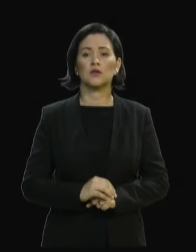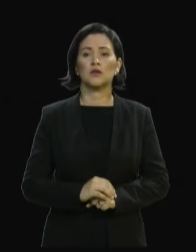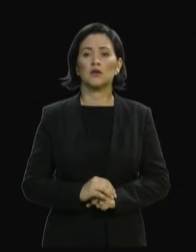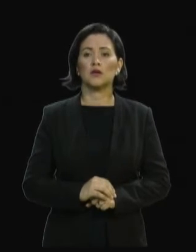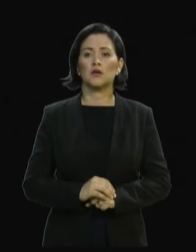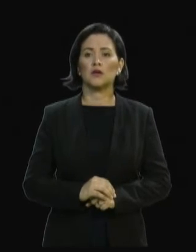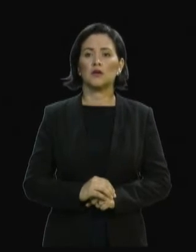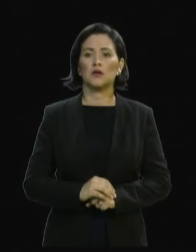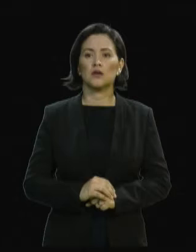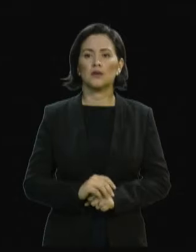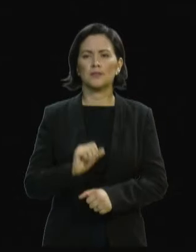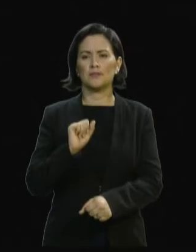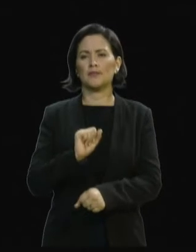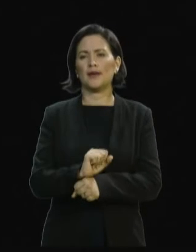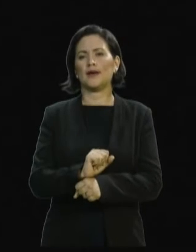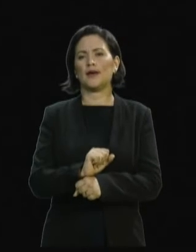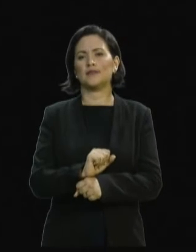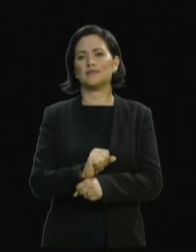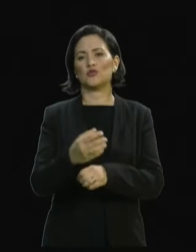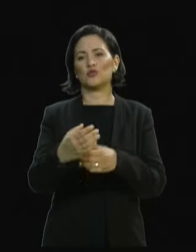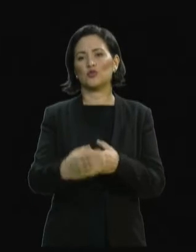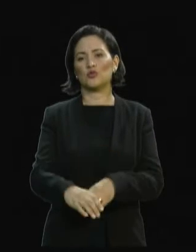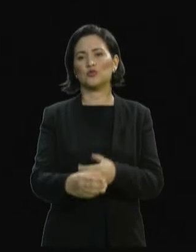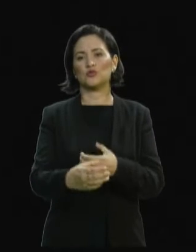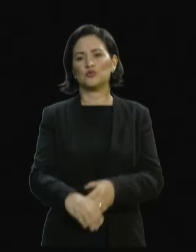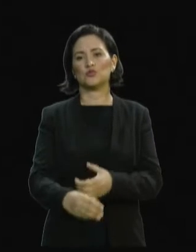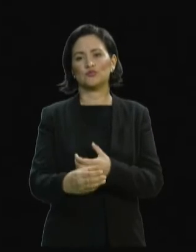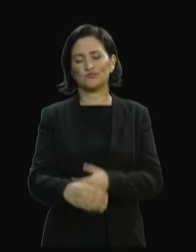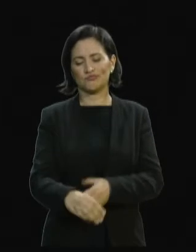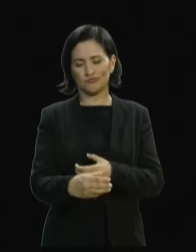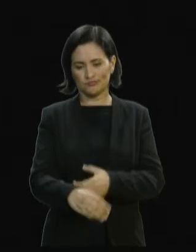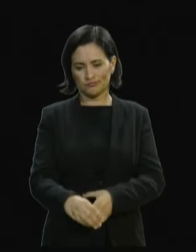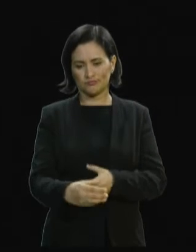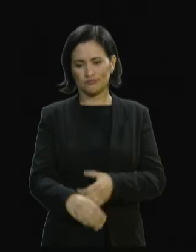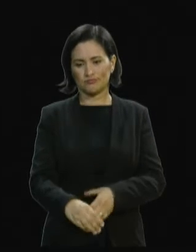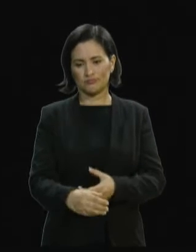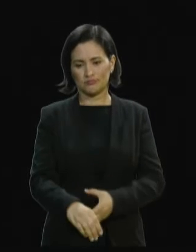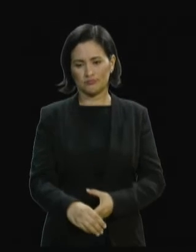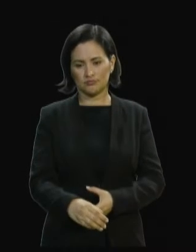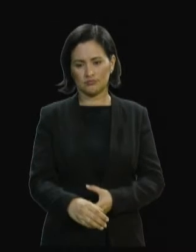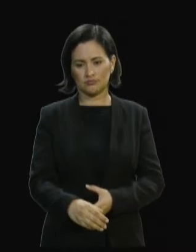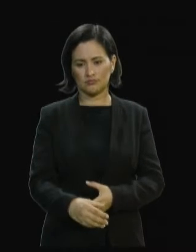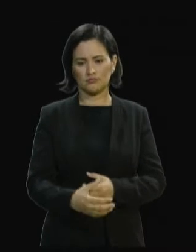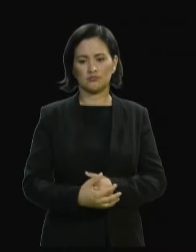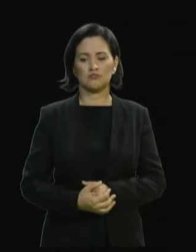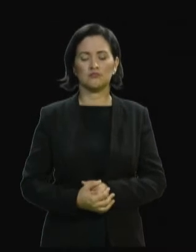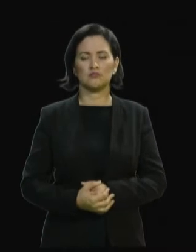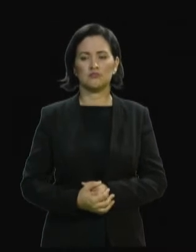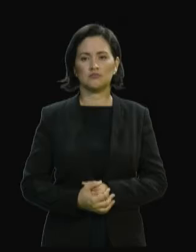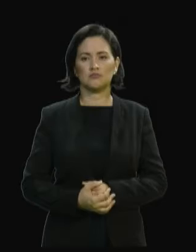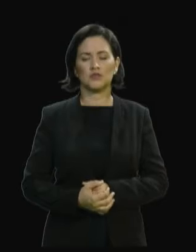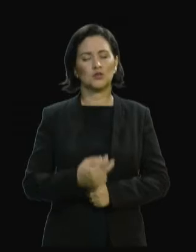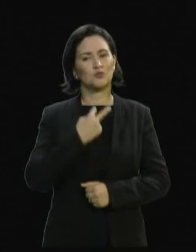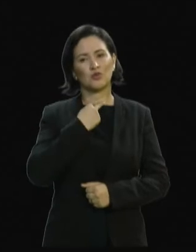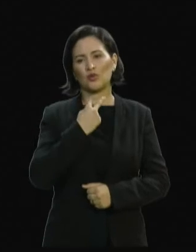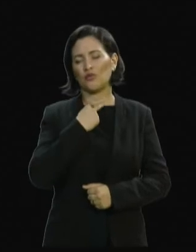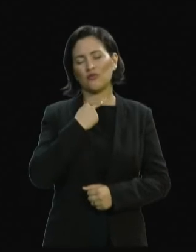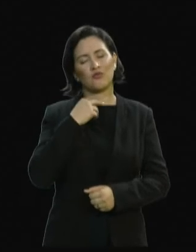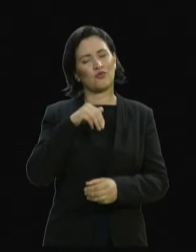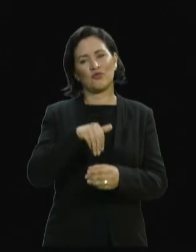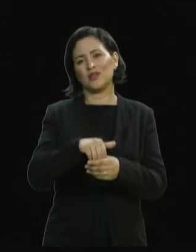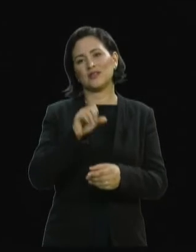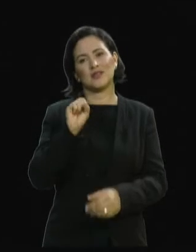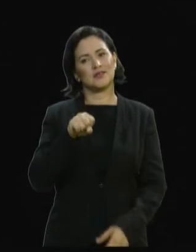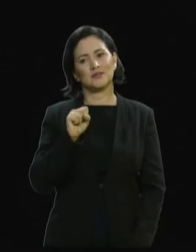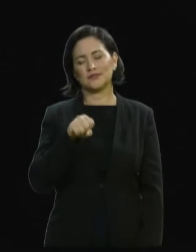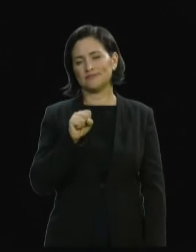concursos públicos em todo o estado do Maranhão, né? Então, eu não poderia nunca votar a favor de uma medida